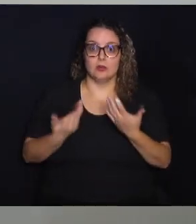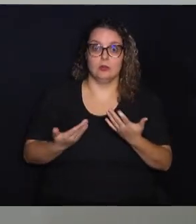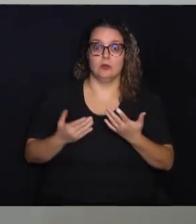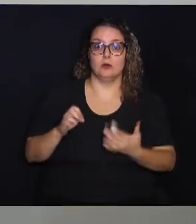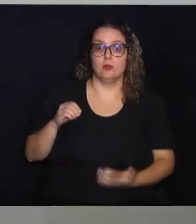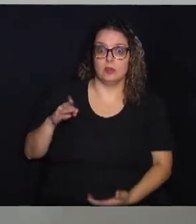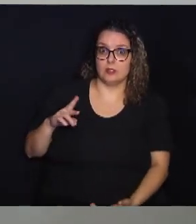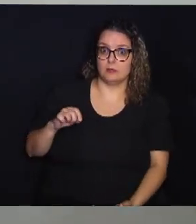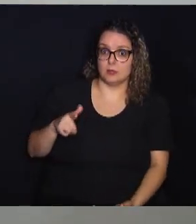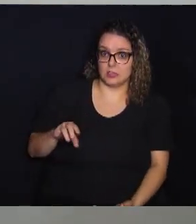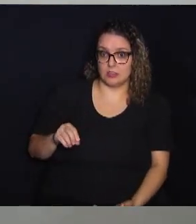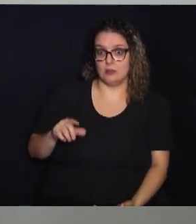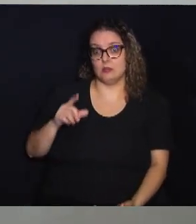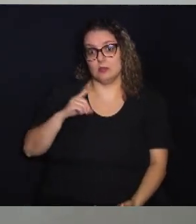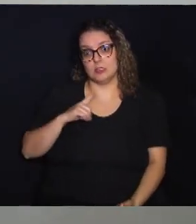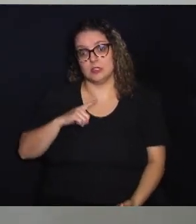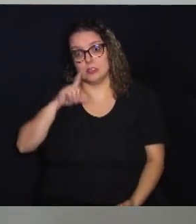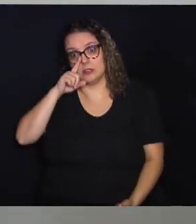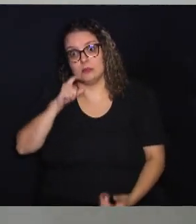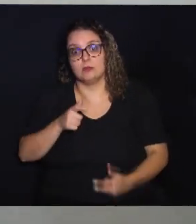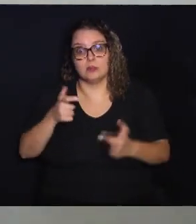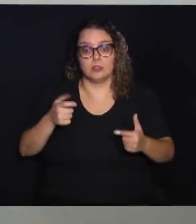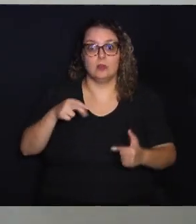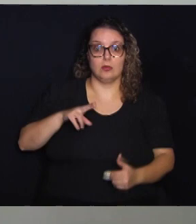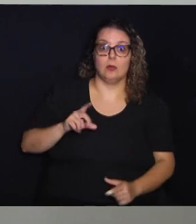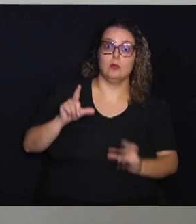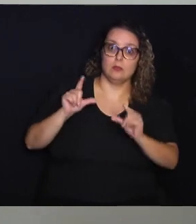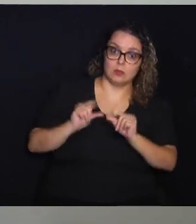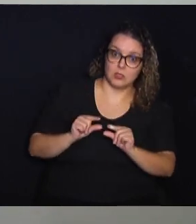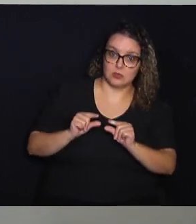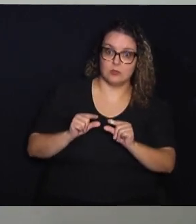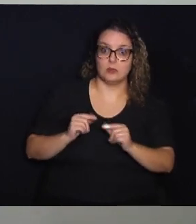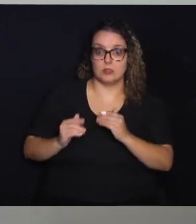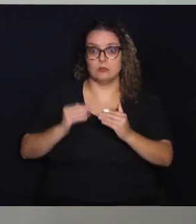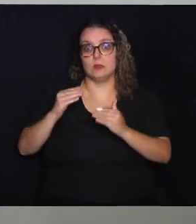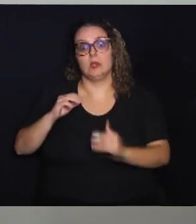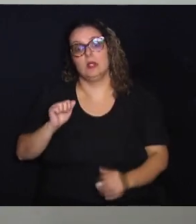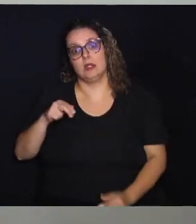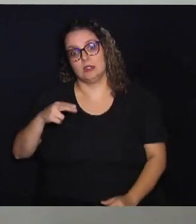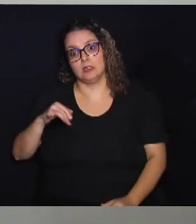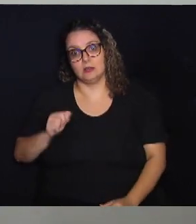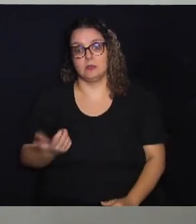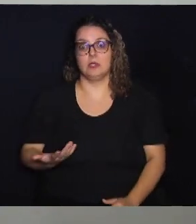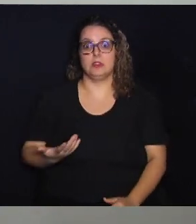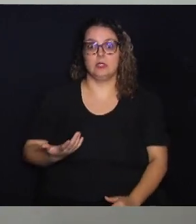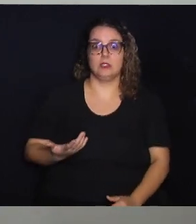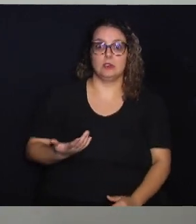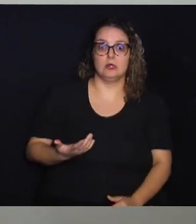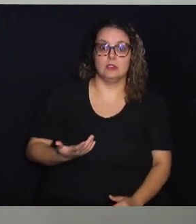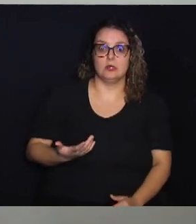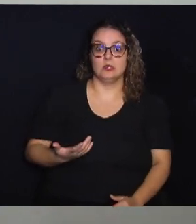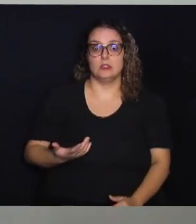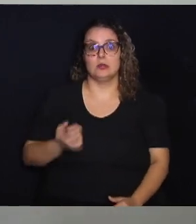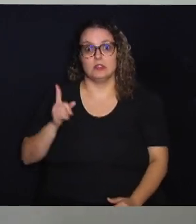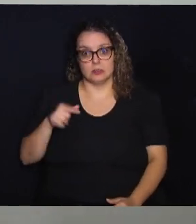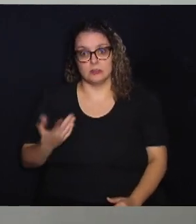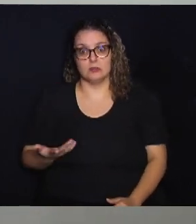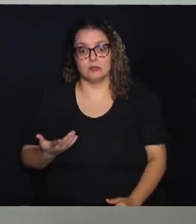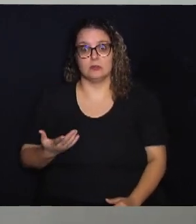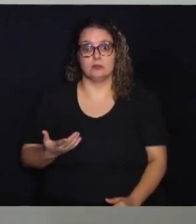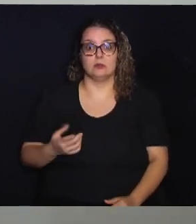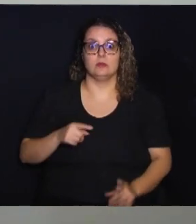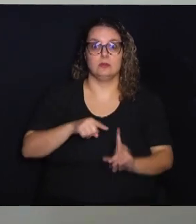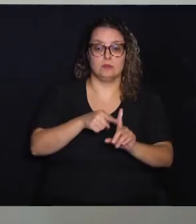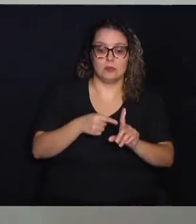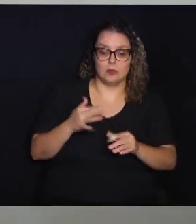embriões que têm alto risco e baixo risco de desenvolver anemia falciforme. Então, dessa maneira, o casal minimiza o risco para futuras